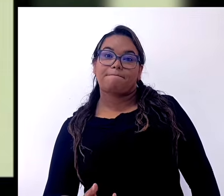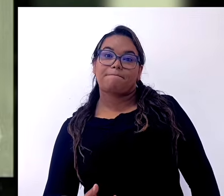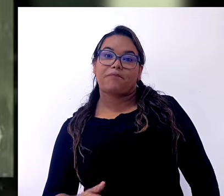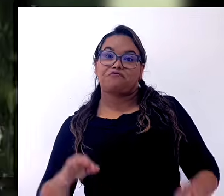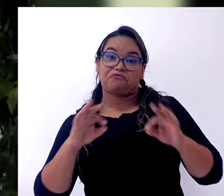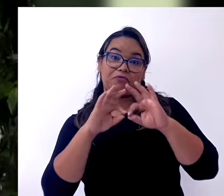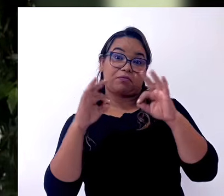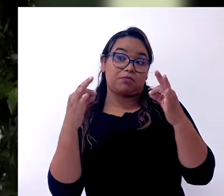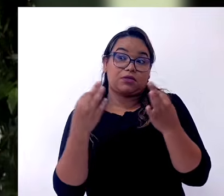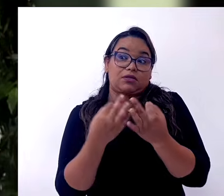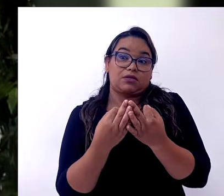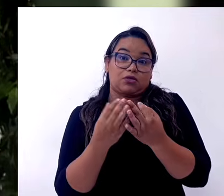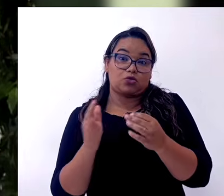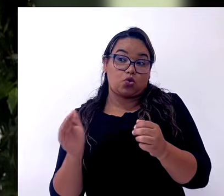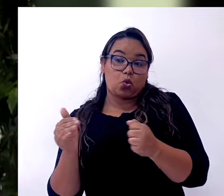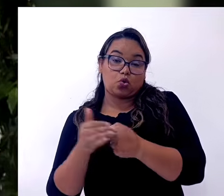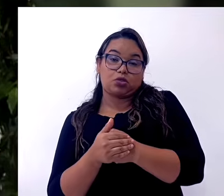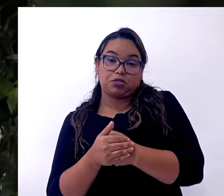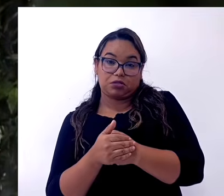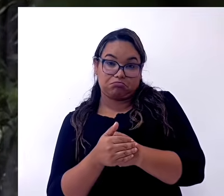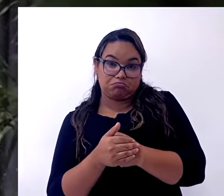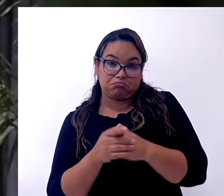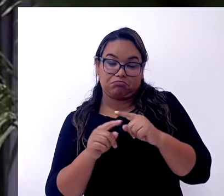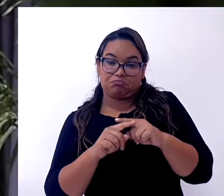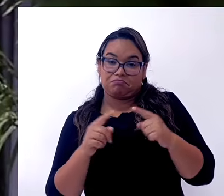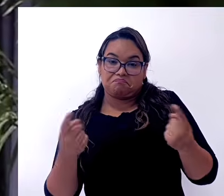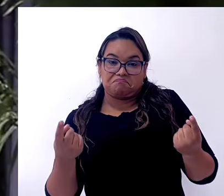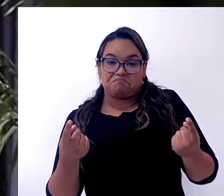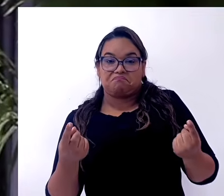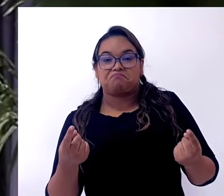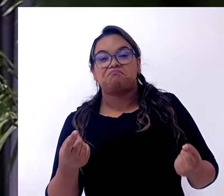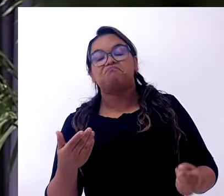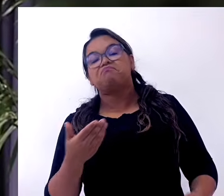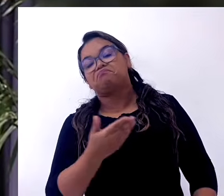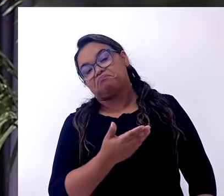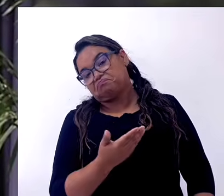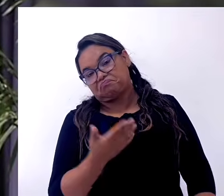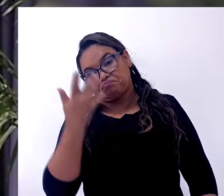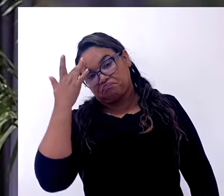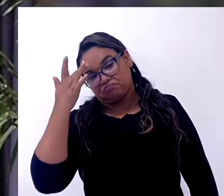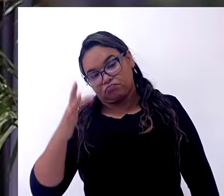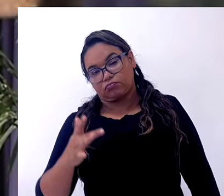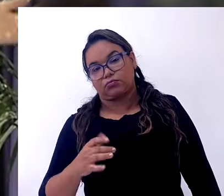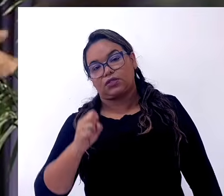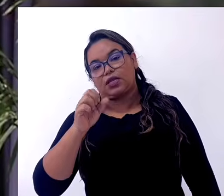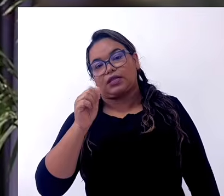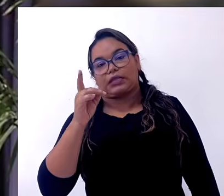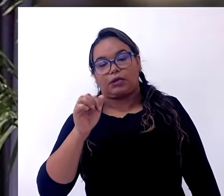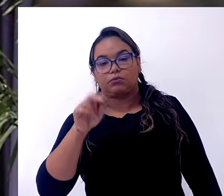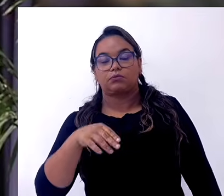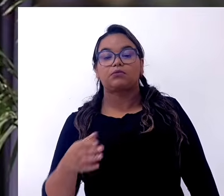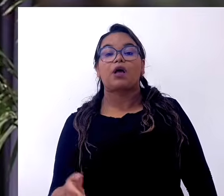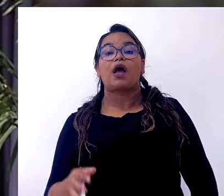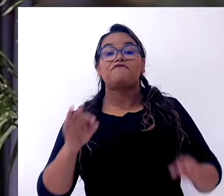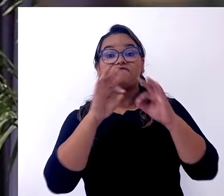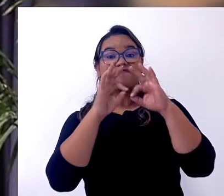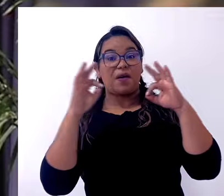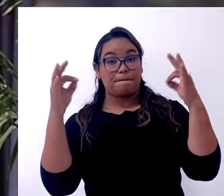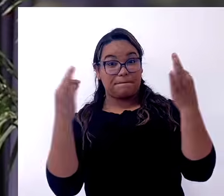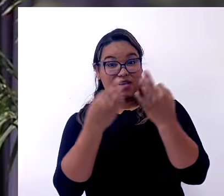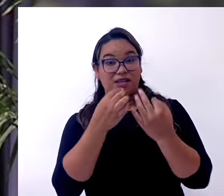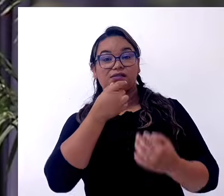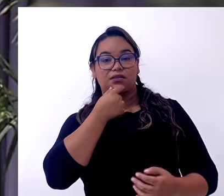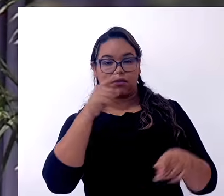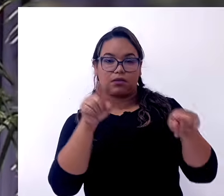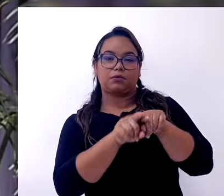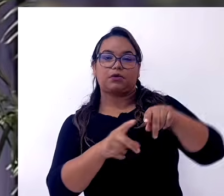Então ele está dizendo aqui que as nações não vão precisar entregar um jota da sua soberania, mas que todas elas precisam entrar na nova ordem